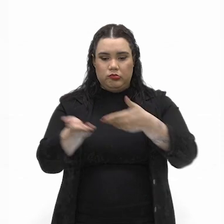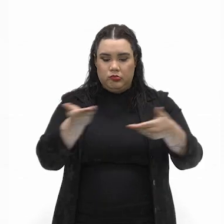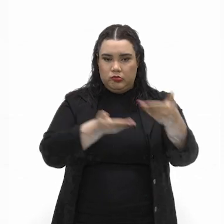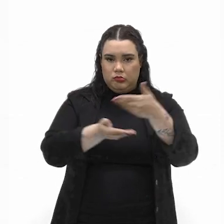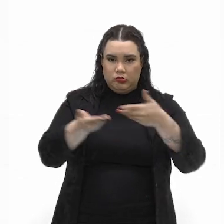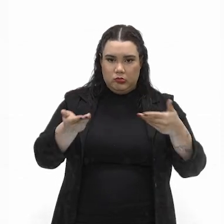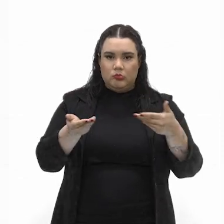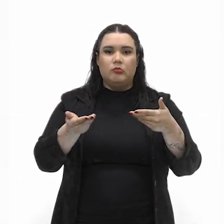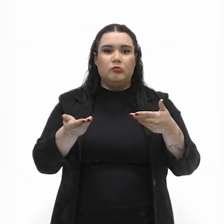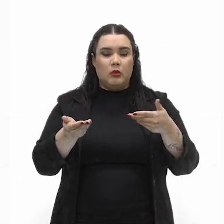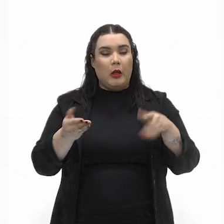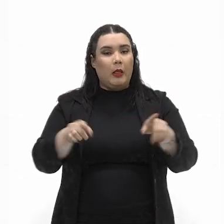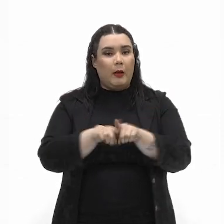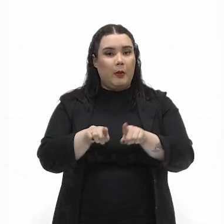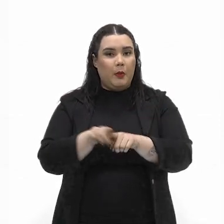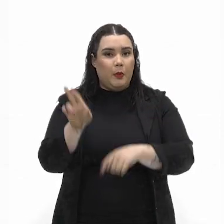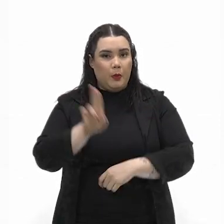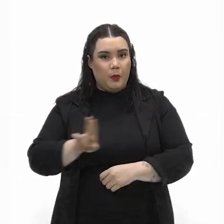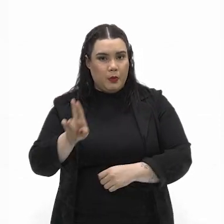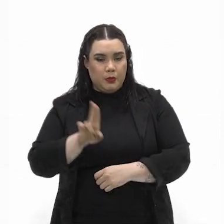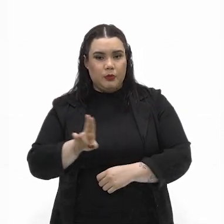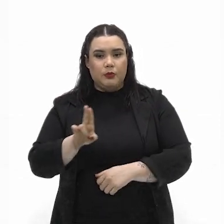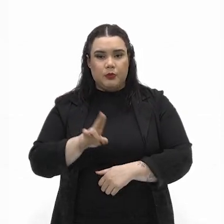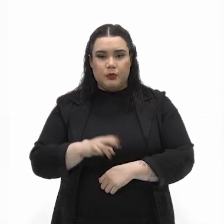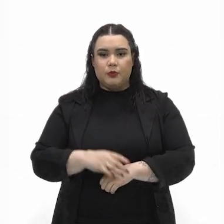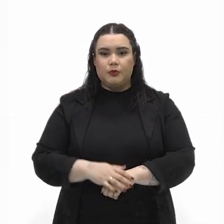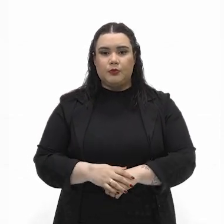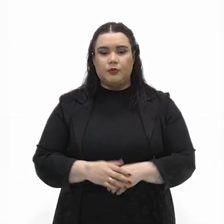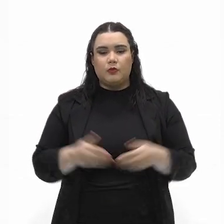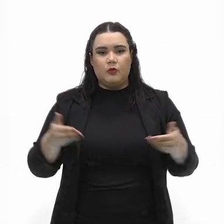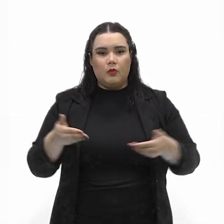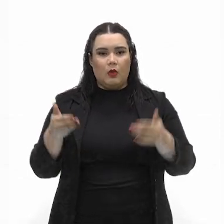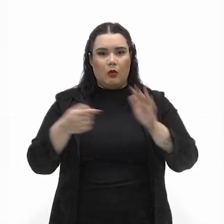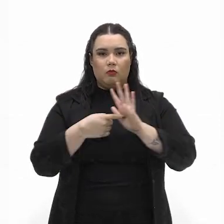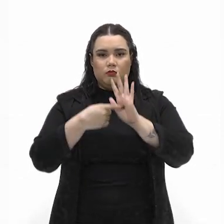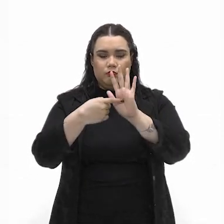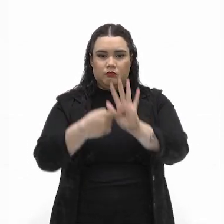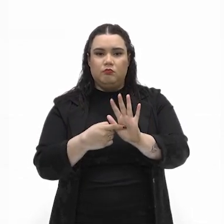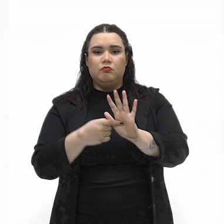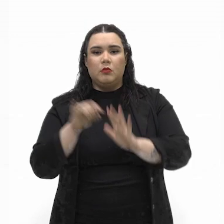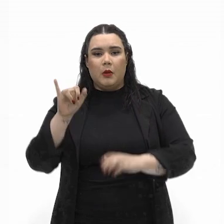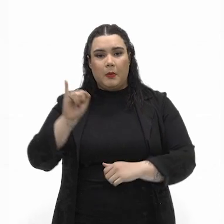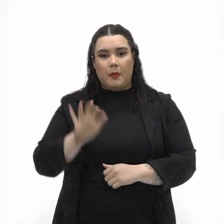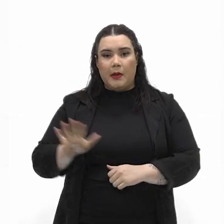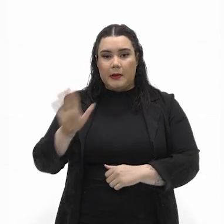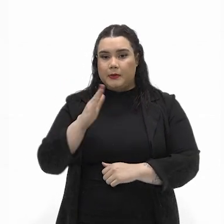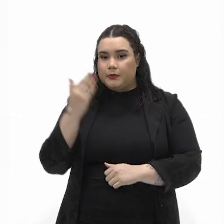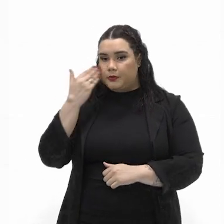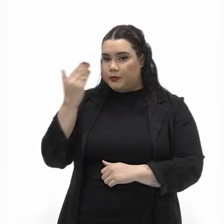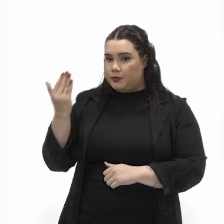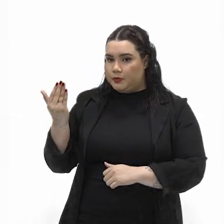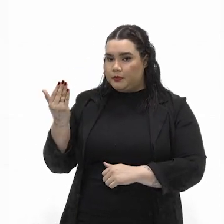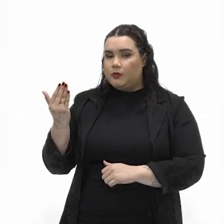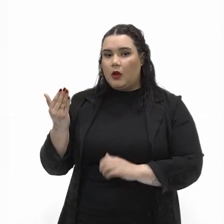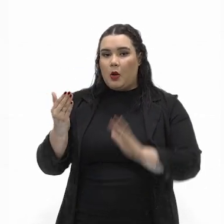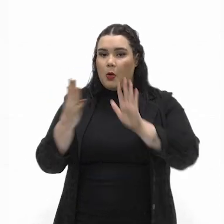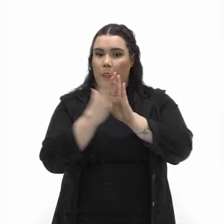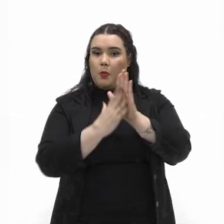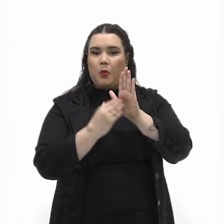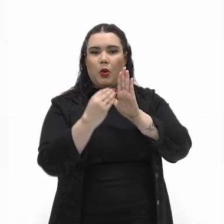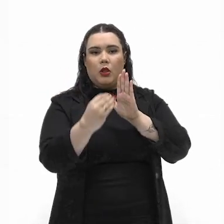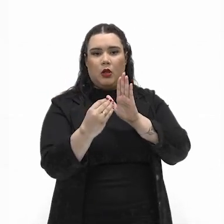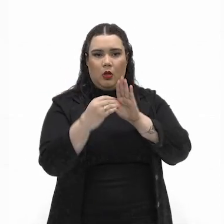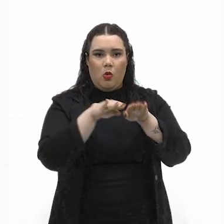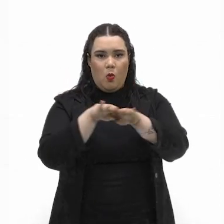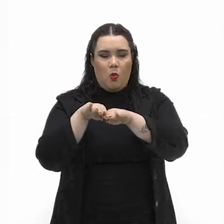partículas elementares, tá bom? Vamos observar aí esse quadro que eu trouxe para vocês, que nós chamamos de modelo padrão